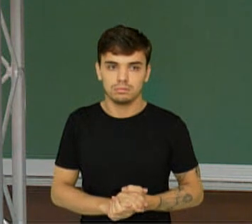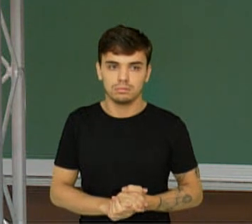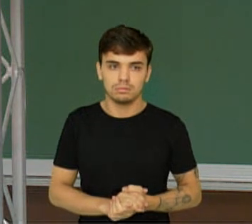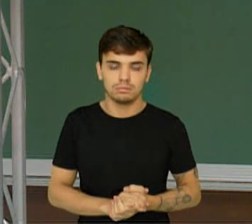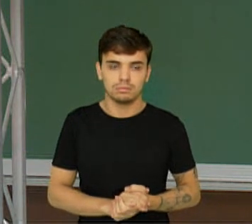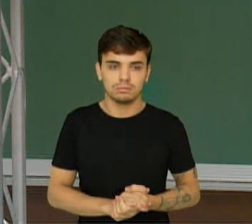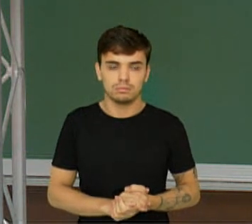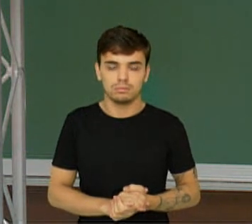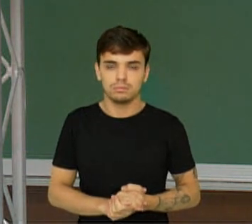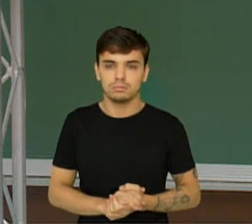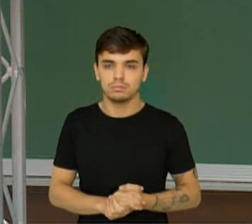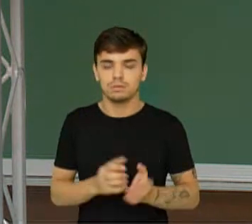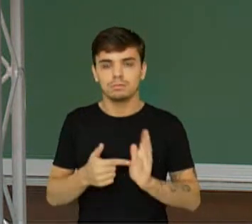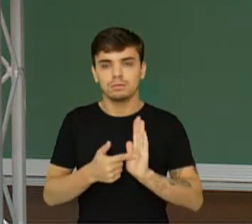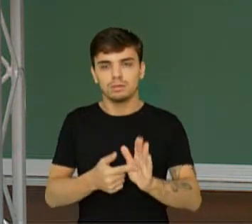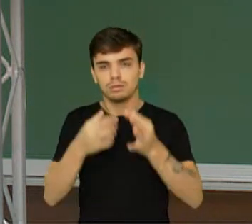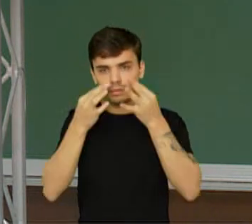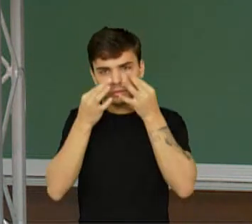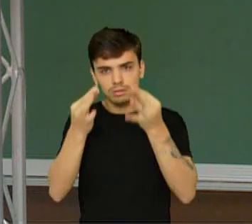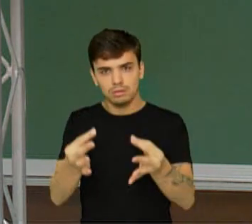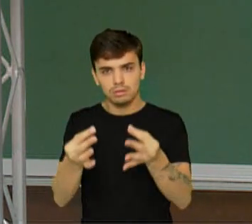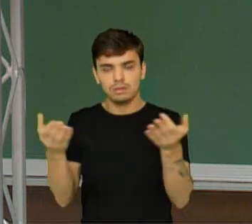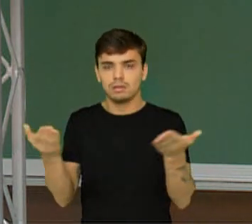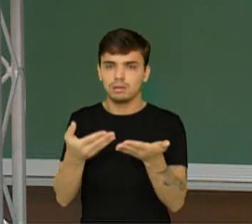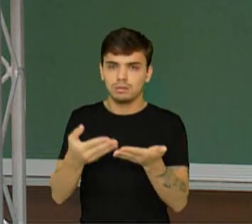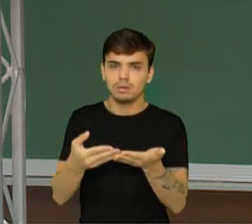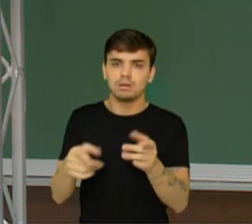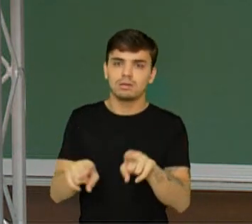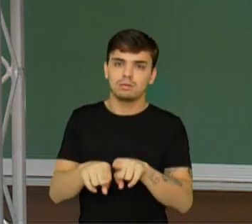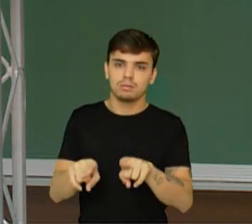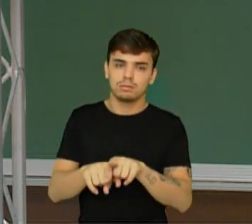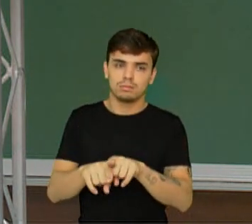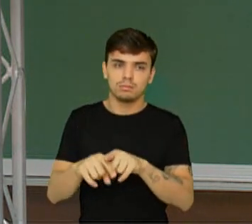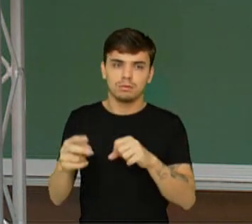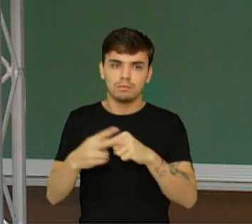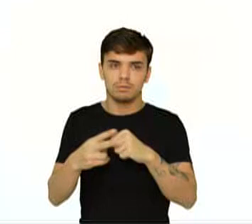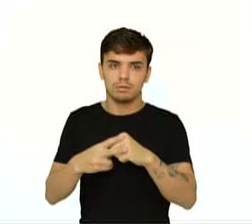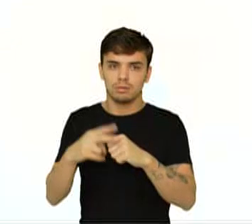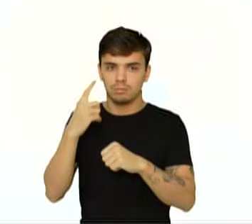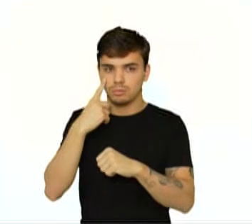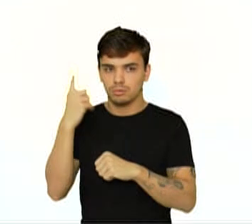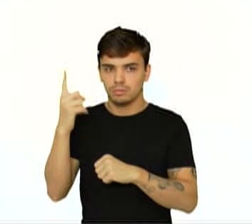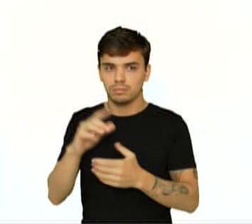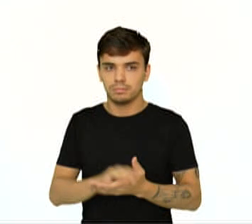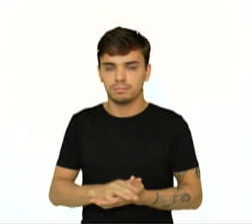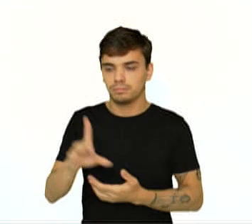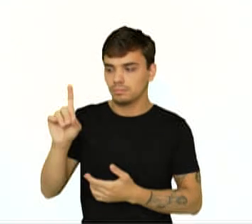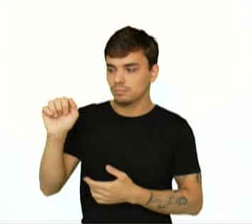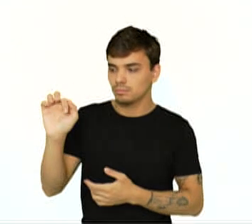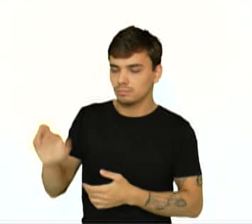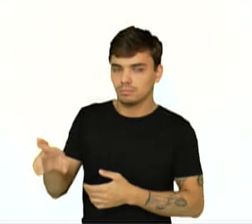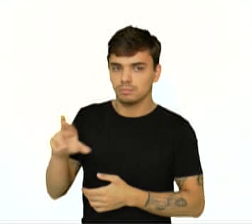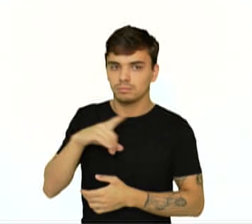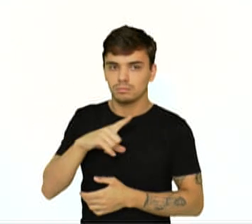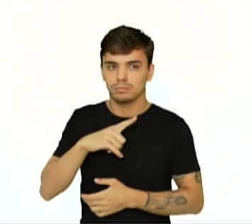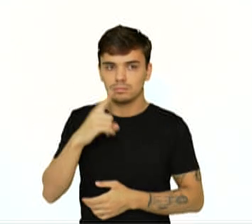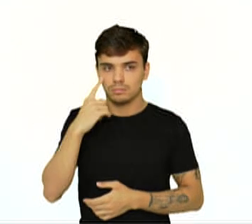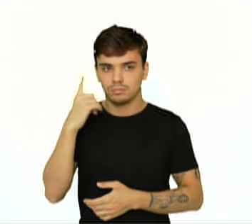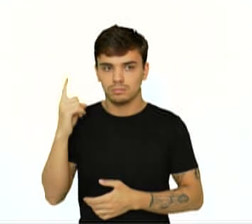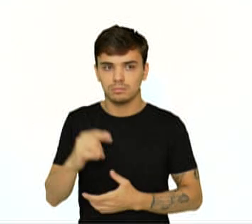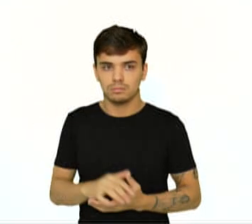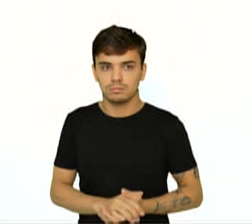vai agora se atentar um pouco, analisar o verbo dar em espanhol. O verbo dar tem lo que se